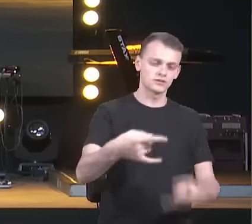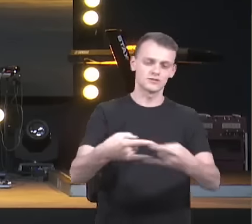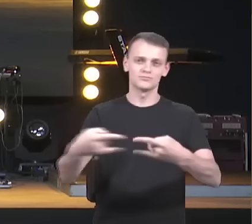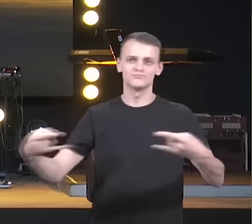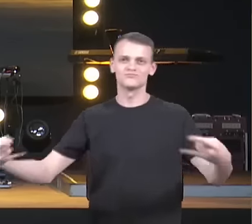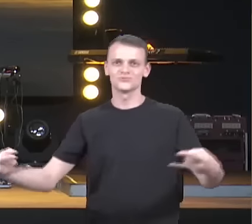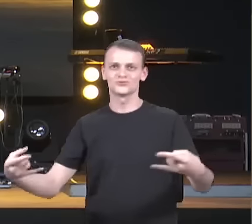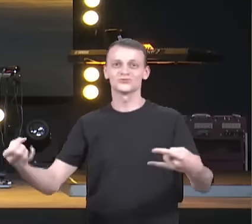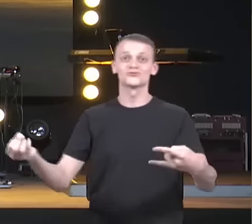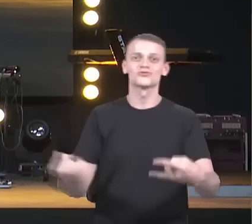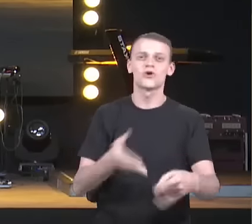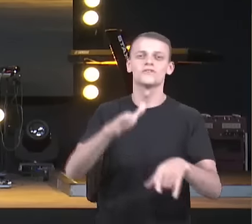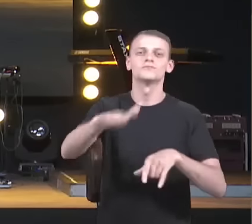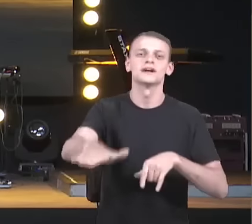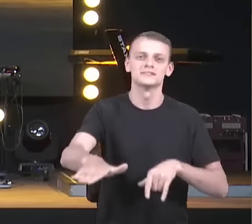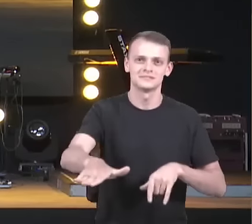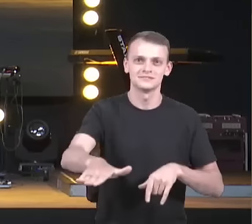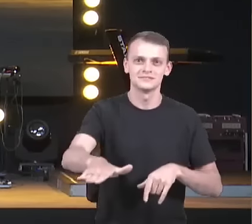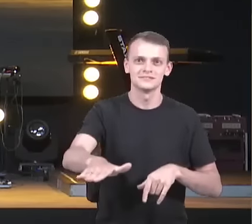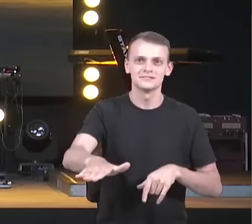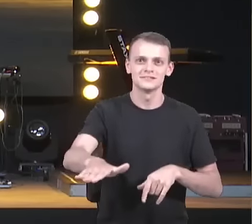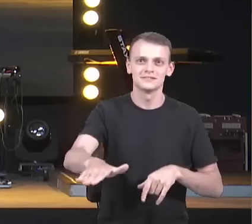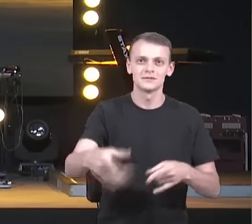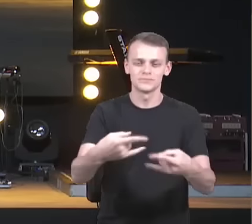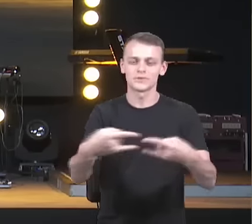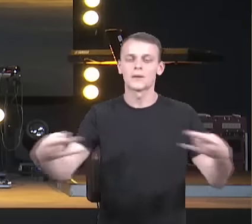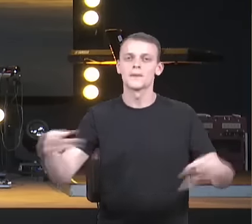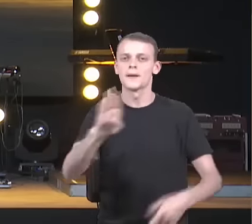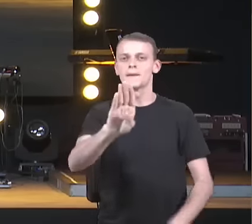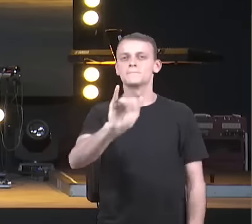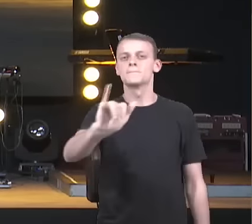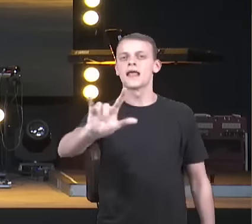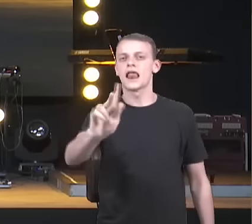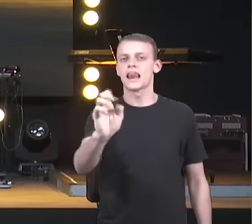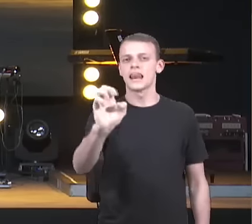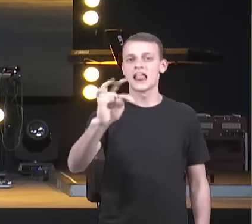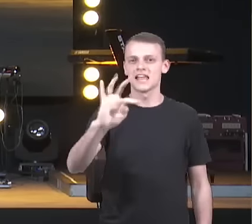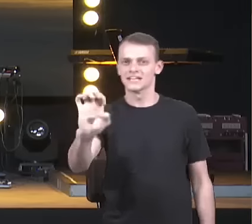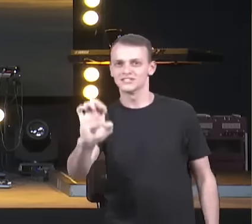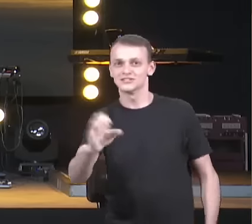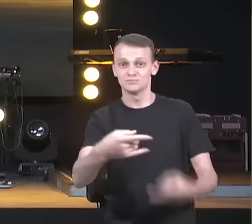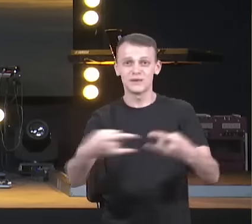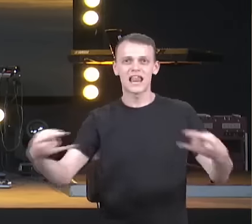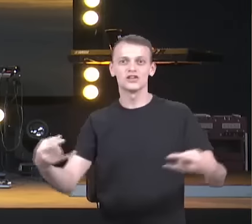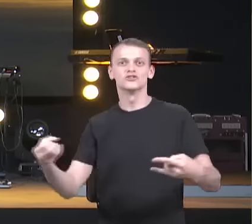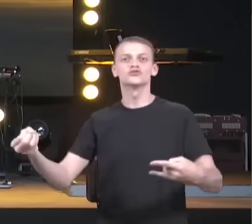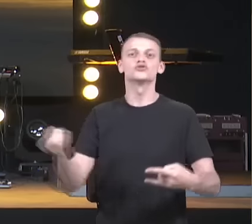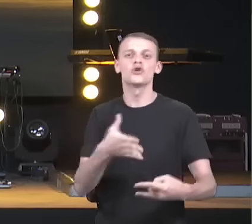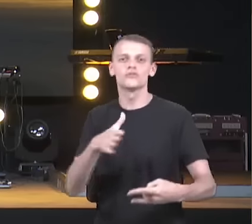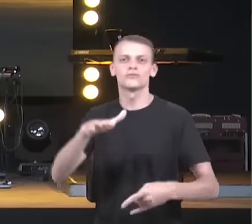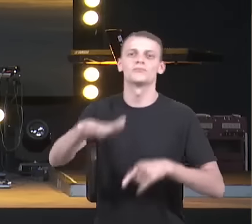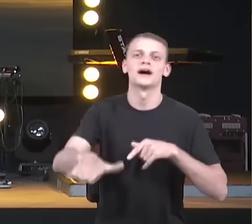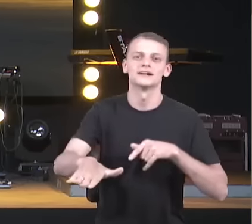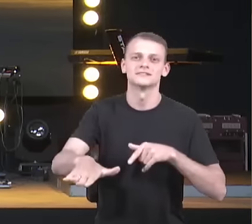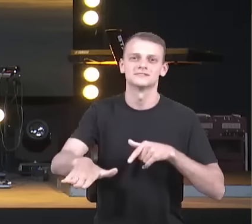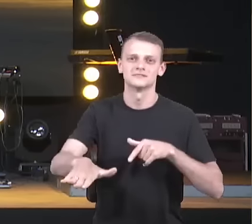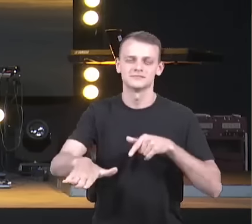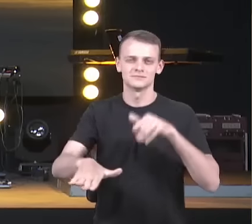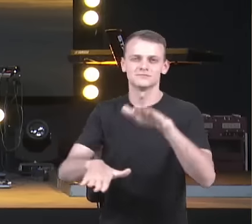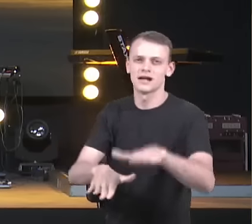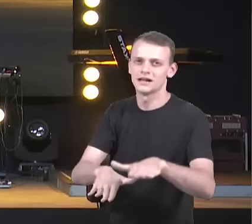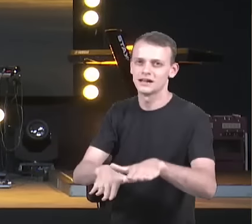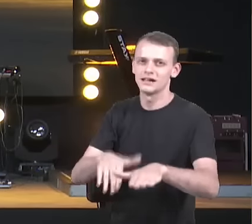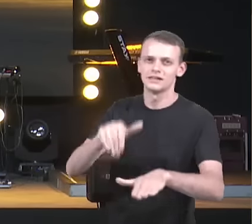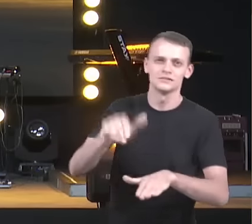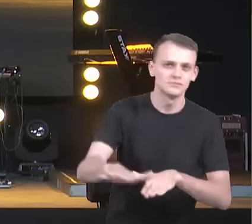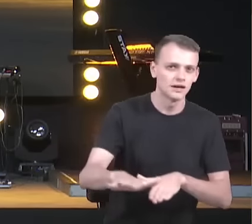próxima fase. Próxima vez que você for tentado, lembre-se disso: Deus quer atestar você, e por isso permitiu que você